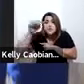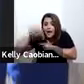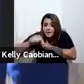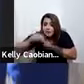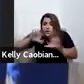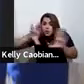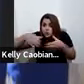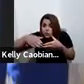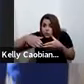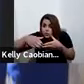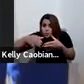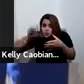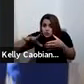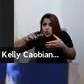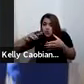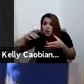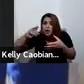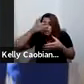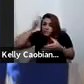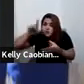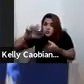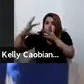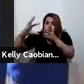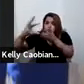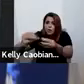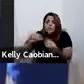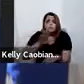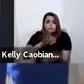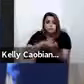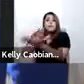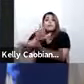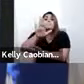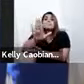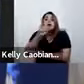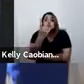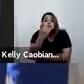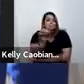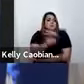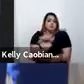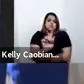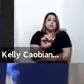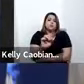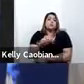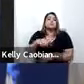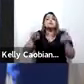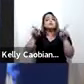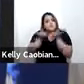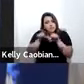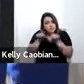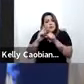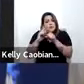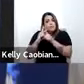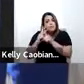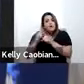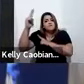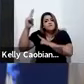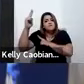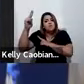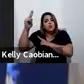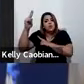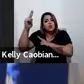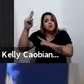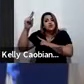uma grande vitória dos trabalhadores, mas foi uma vitória de todos os agentes